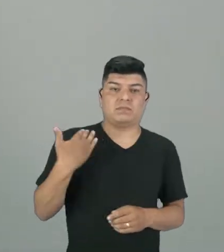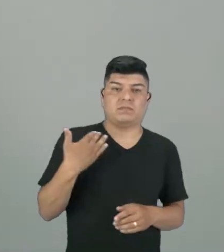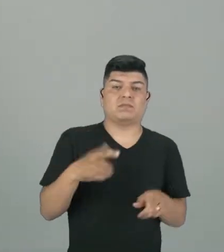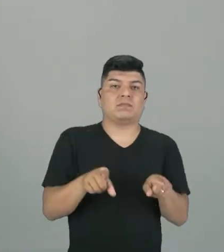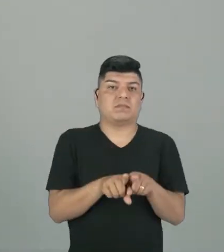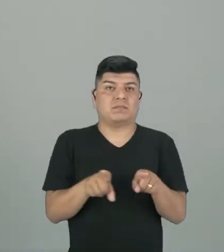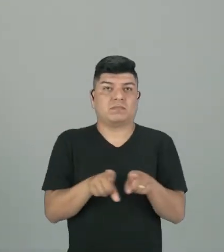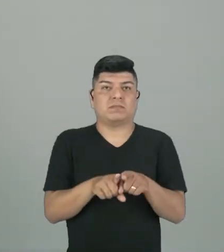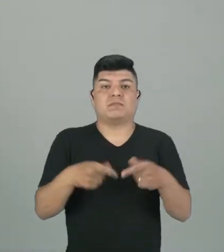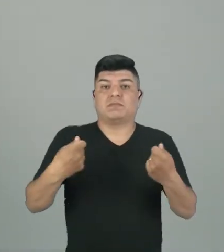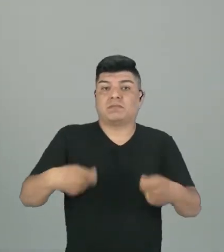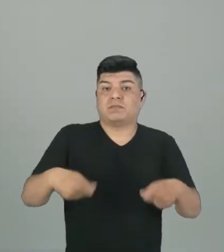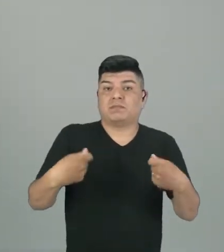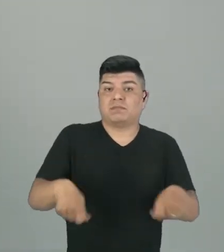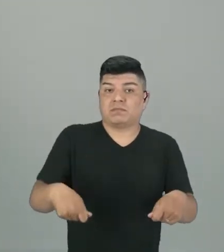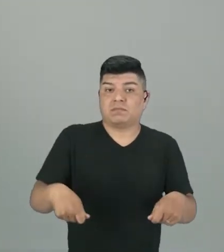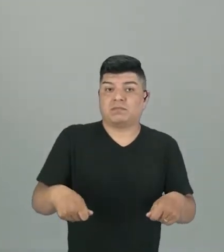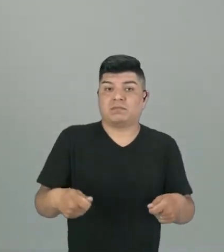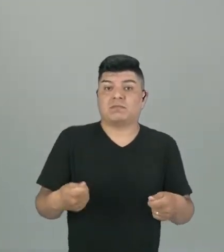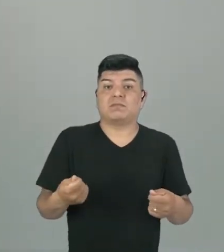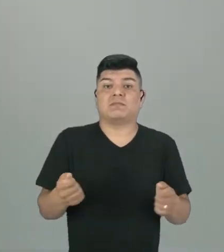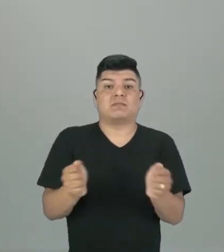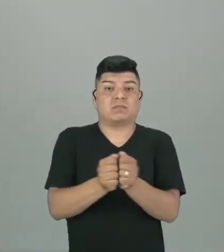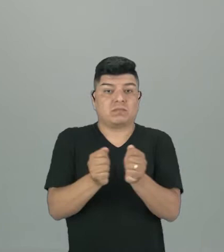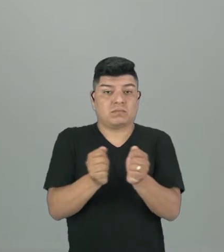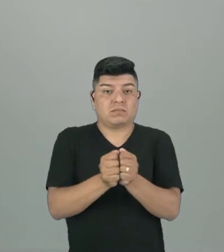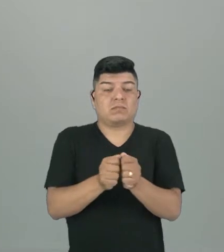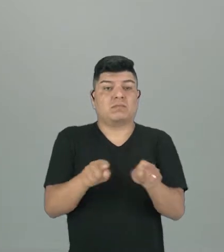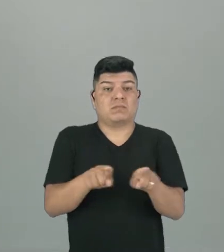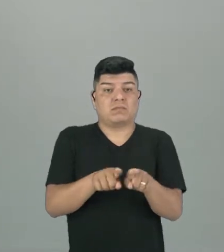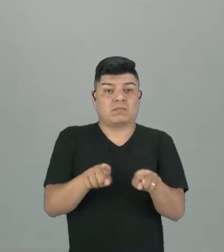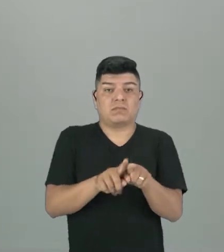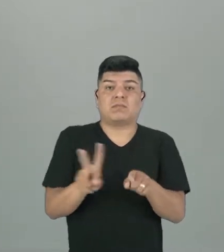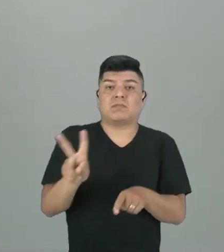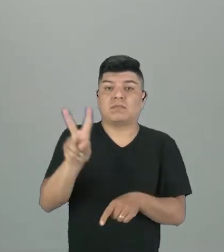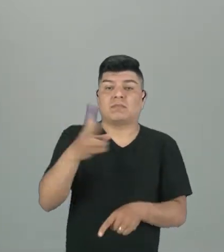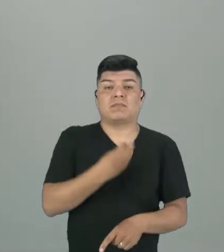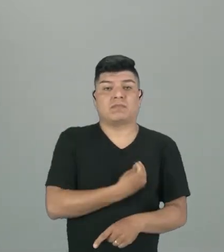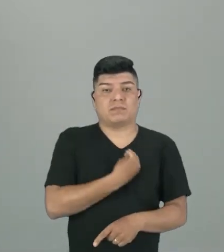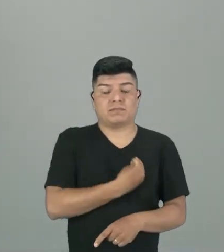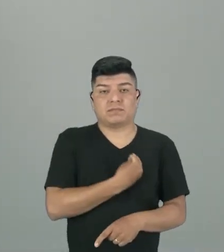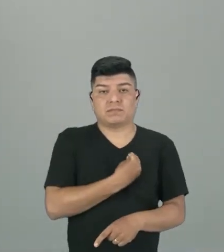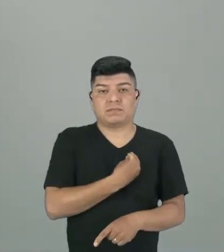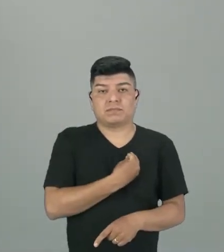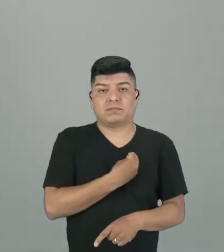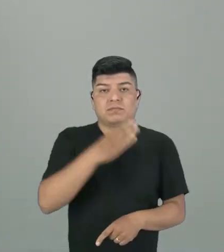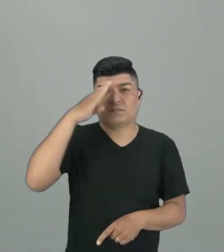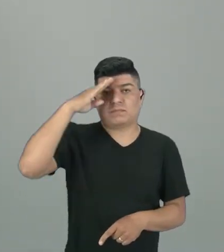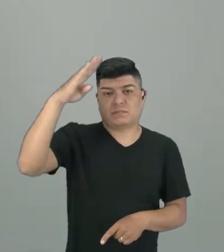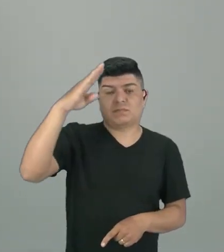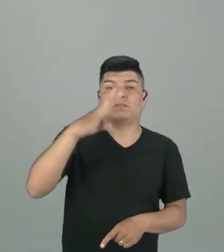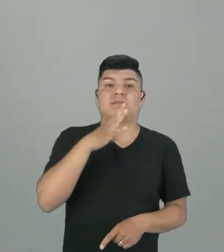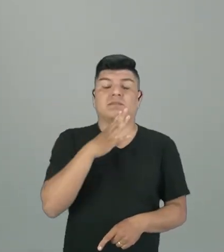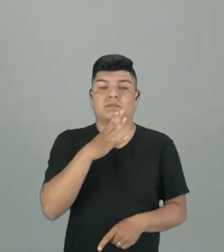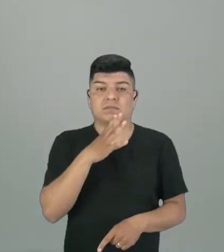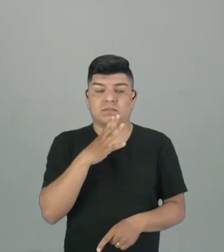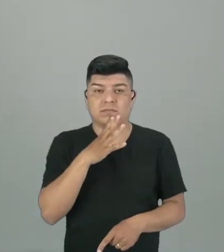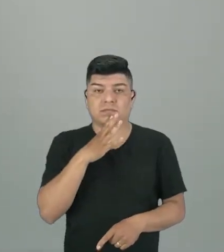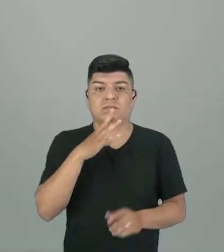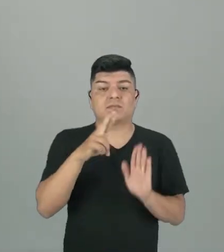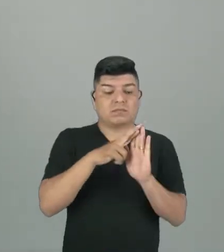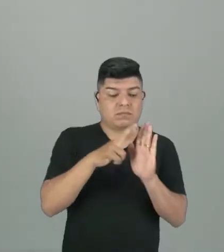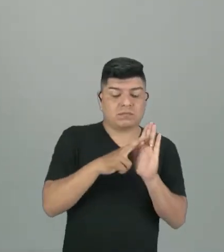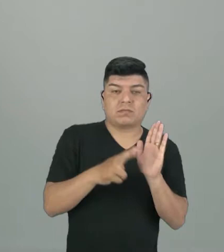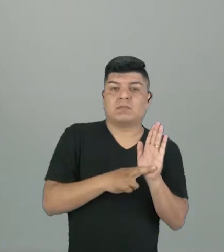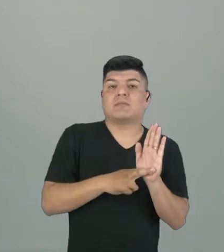a gente precisa, isso está incluído na valorização da vida. É fundamental conhecer esses